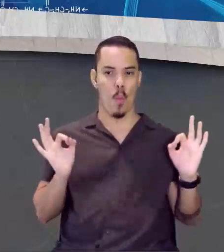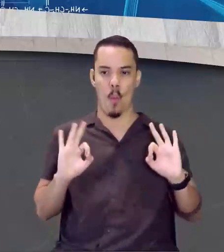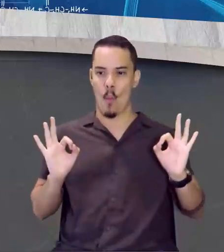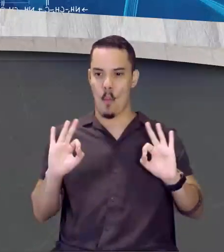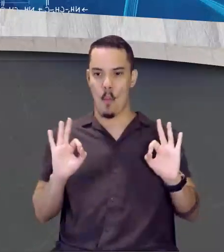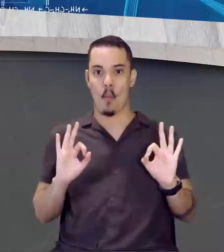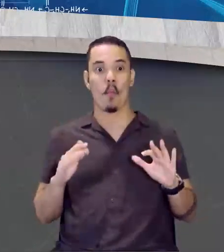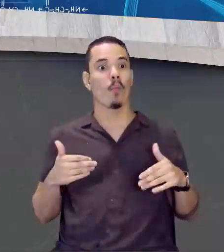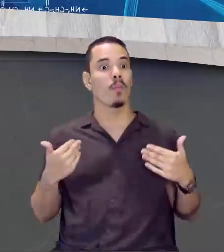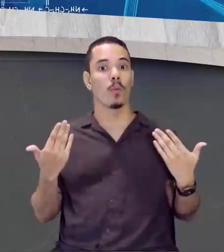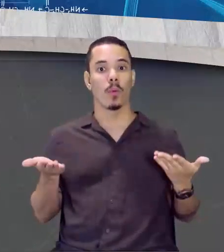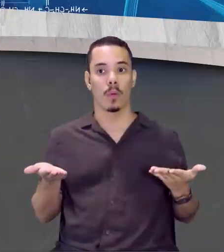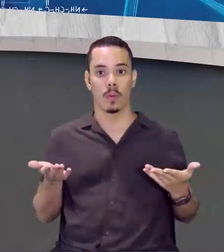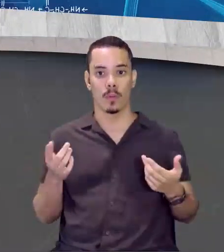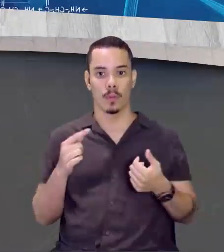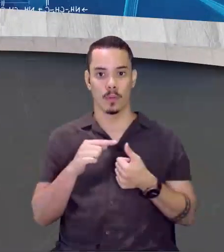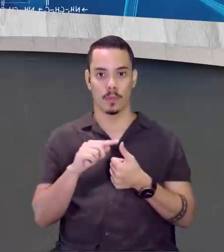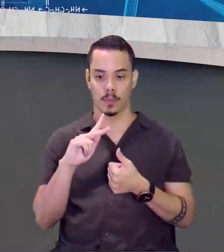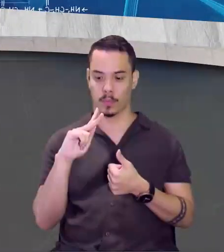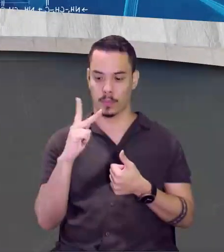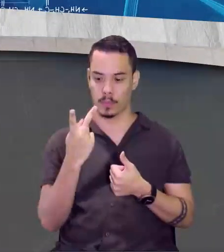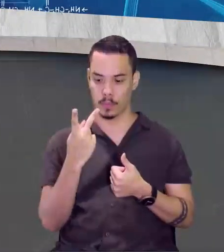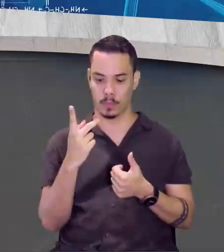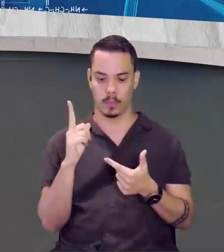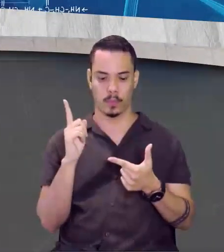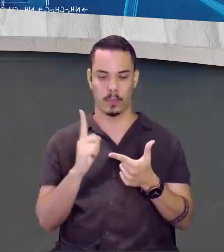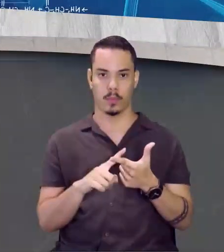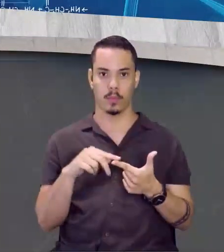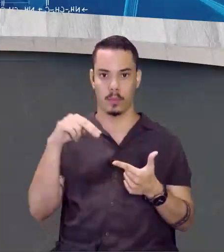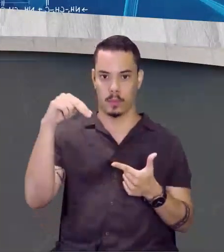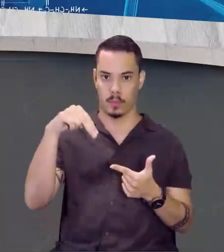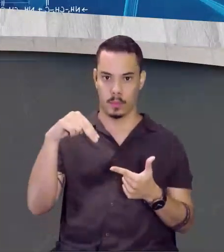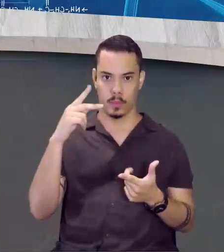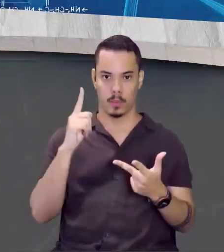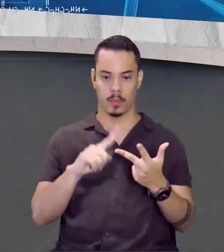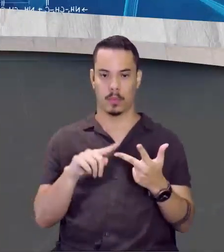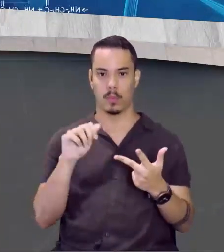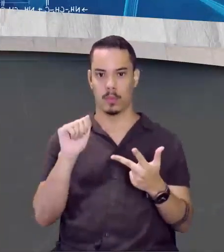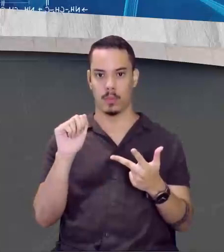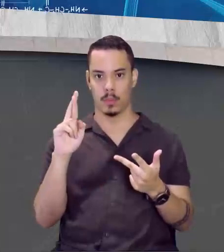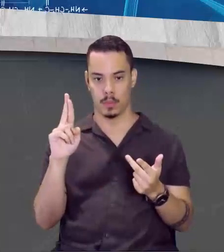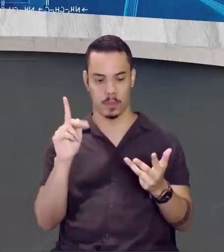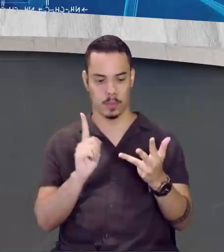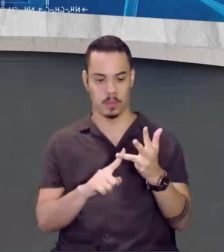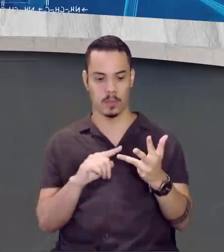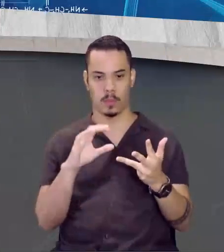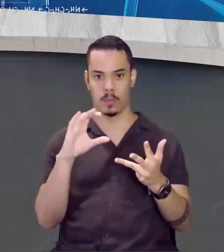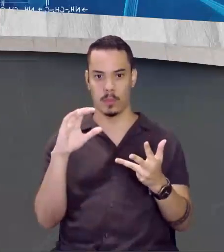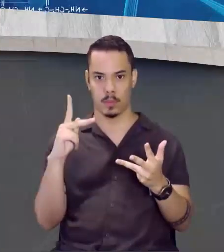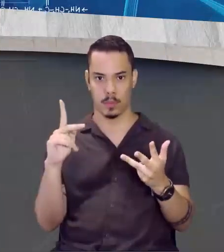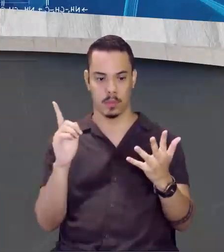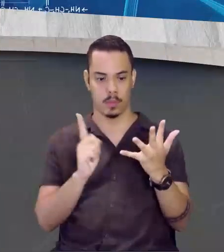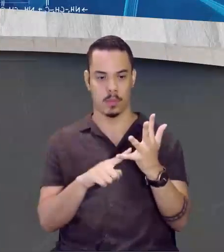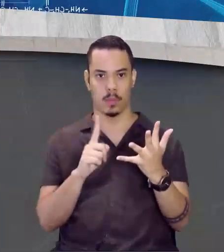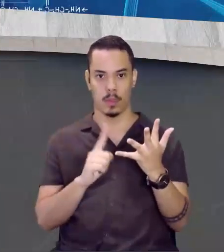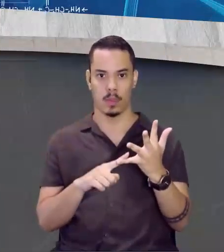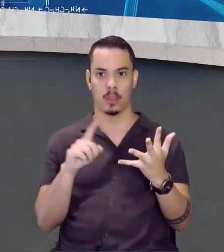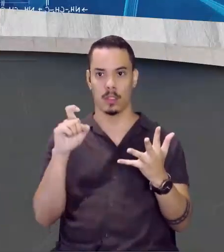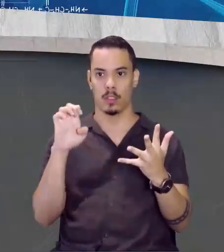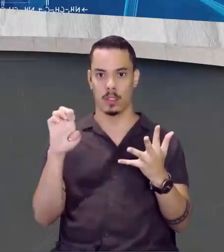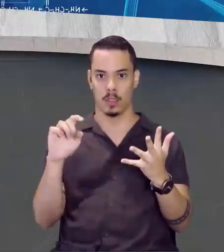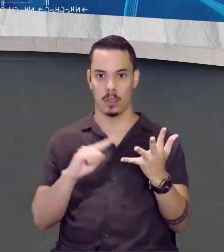Quais são os gases nobres? O hélio, neônio, argônio, criptônio, xenônio e